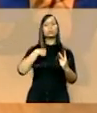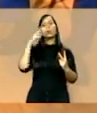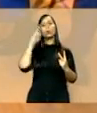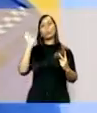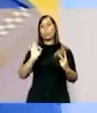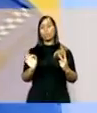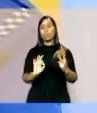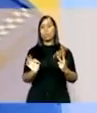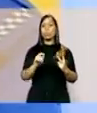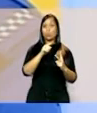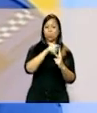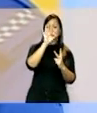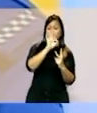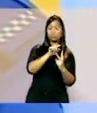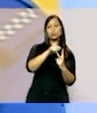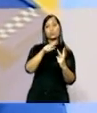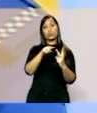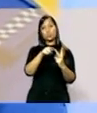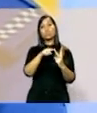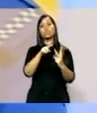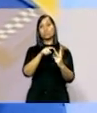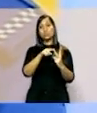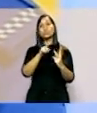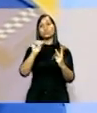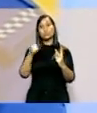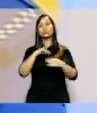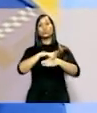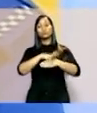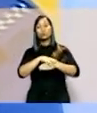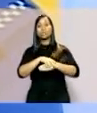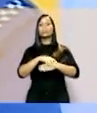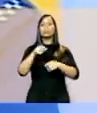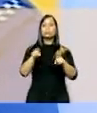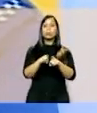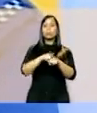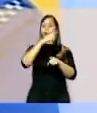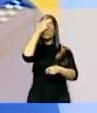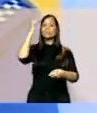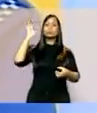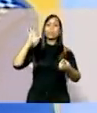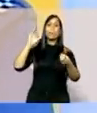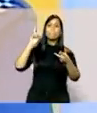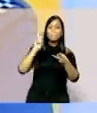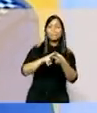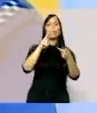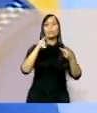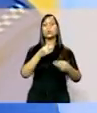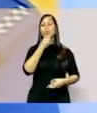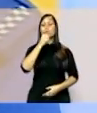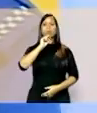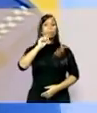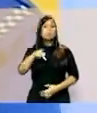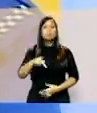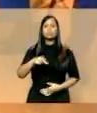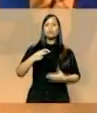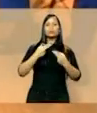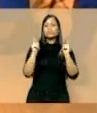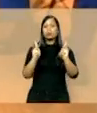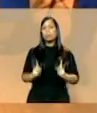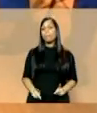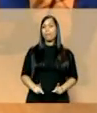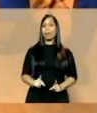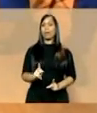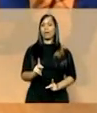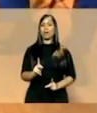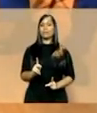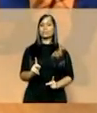direito, mas um com certeza e o outro ferido. E uma pessoa que foi presa. Um aposentado que queria sossego. Veio atrás de sossego.